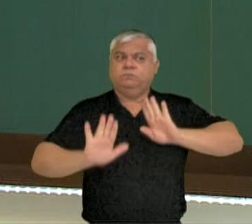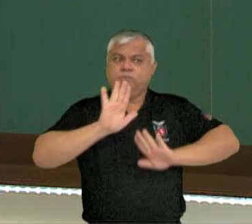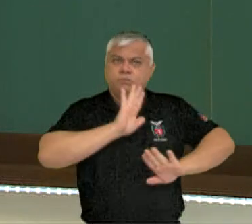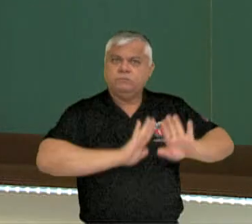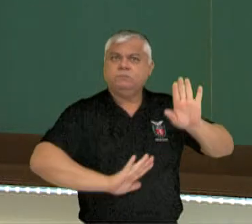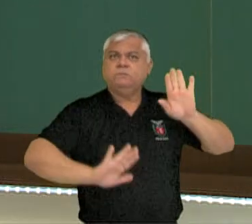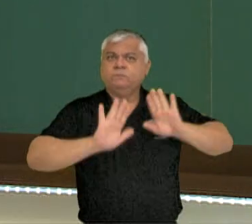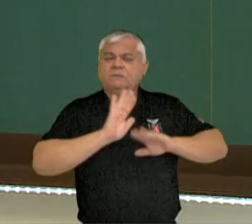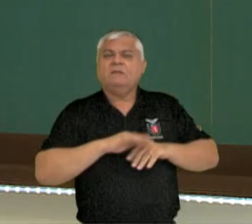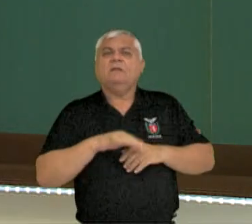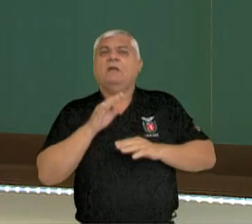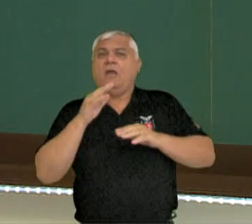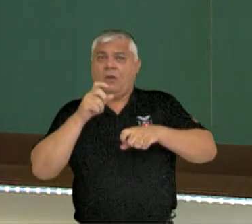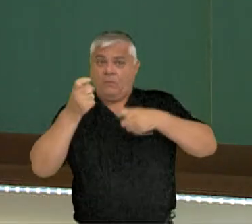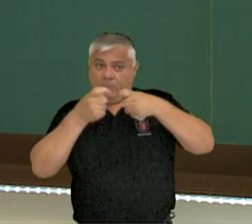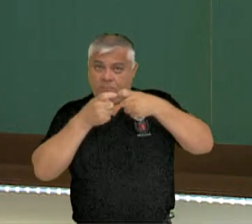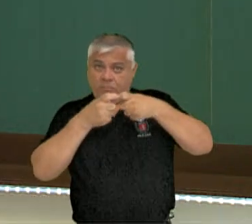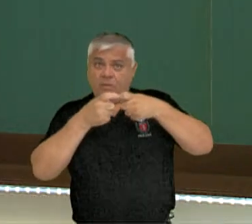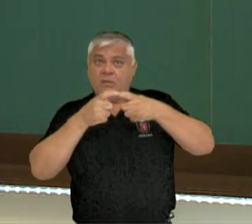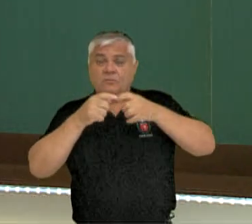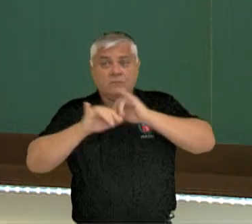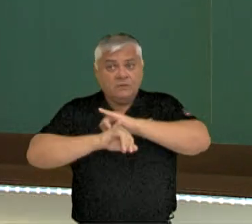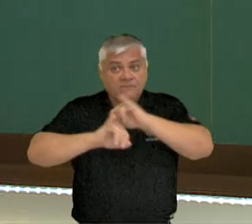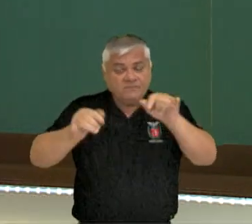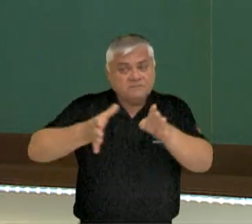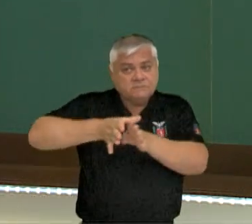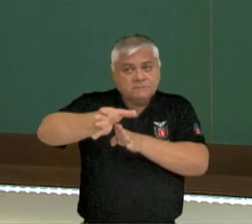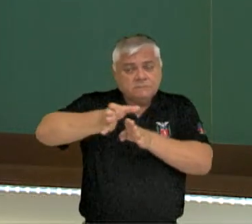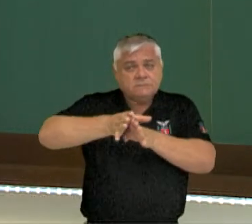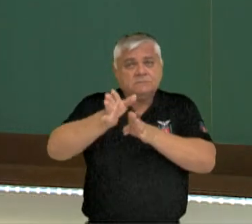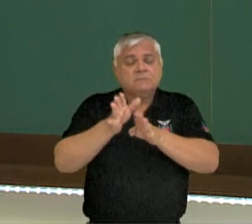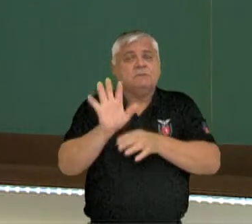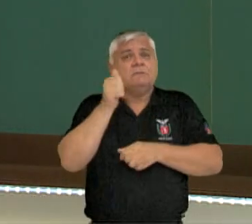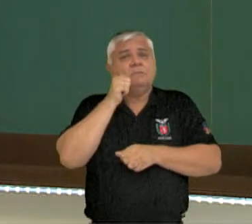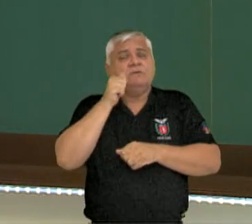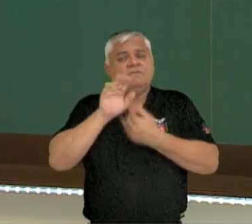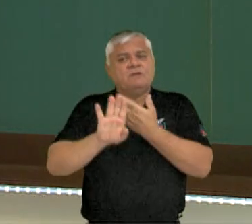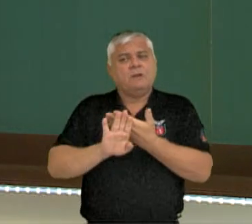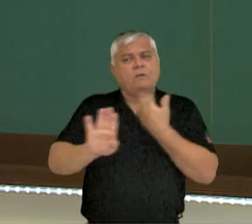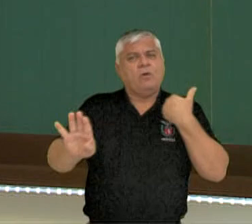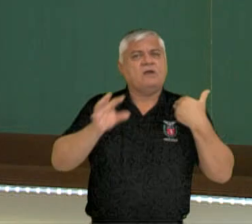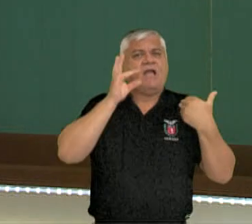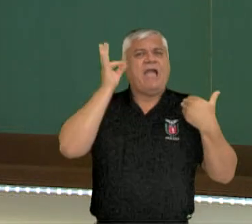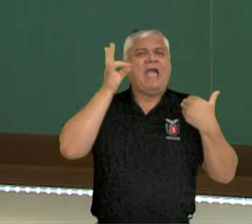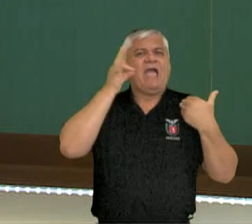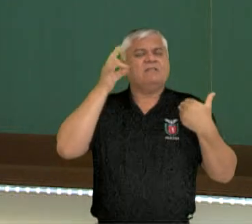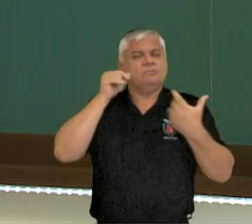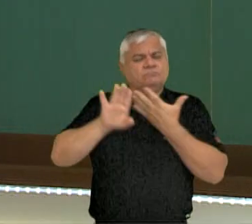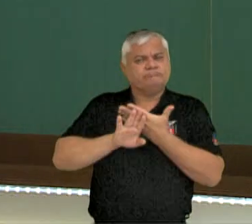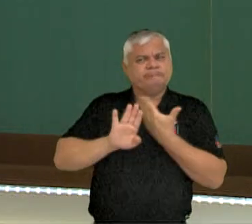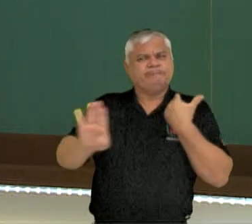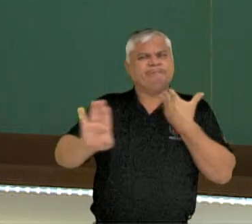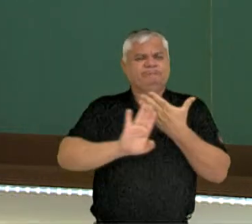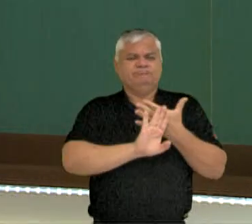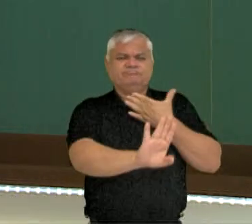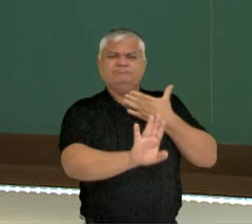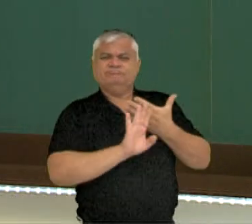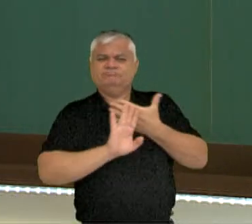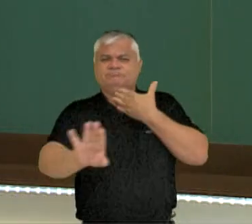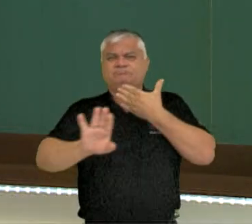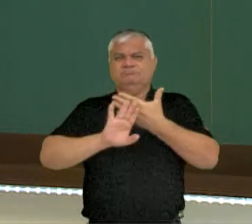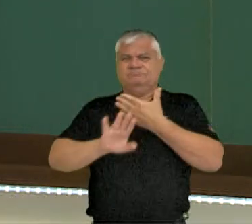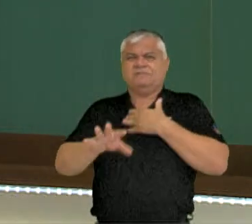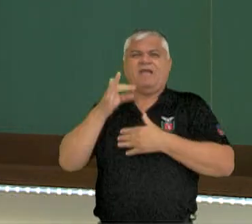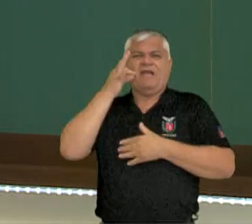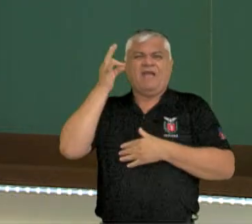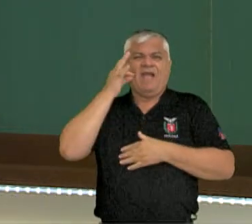né? Normalmente, os médicos indicam que a mulher fique, né, distante de gatos, né, esses gatos que normalmente, né, não